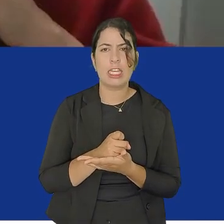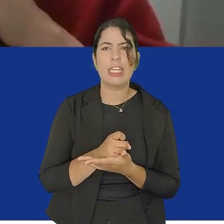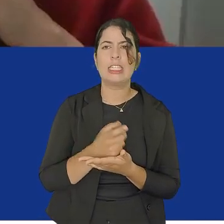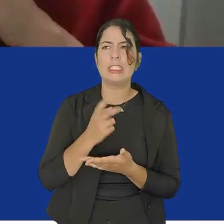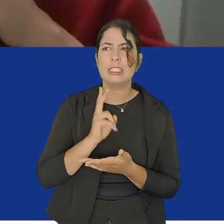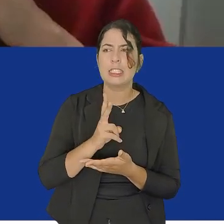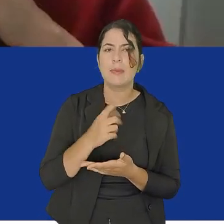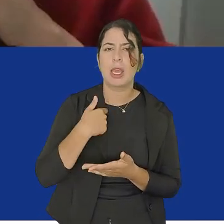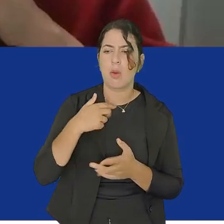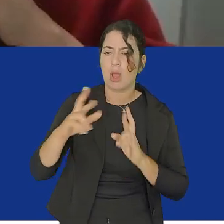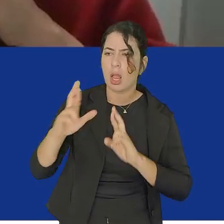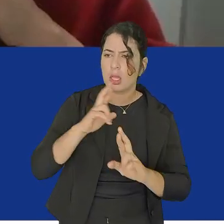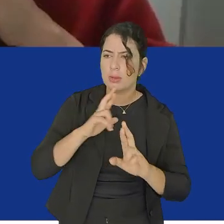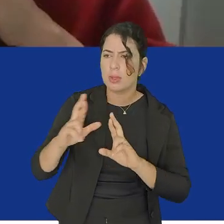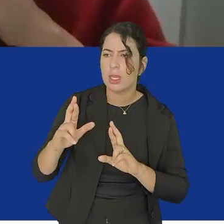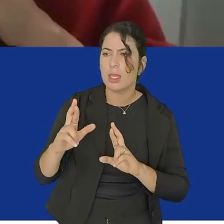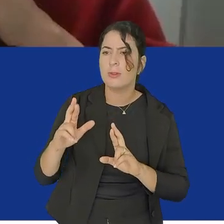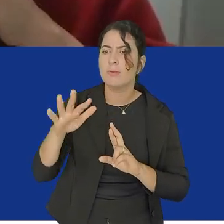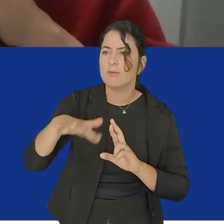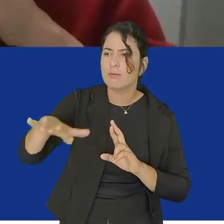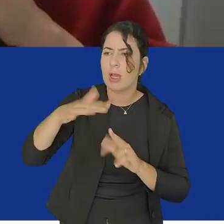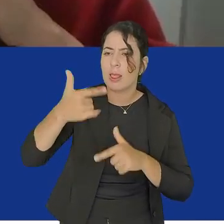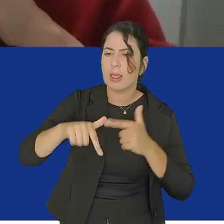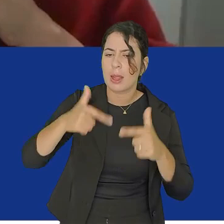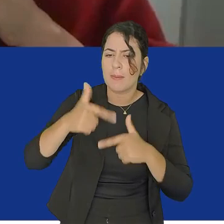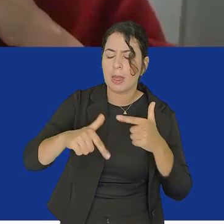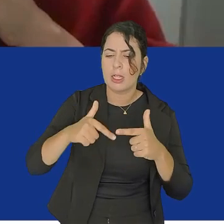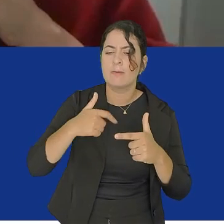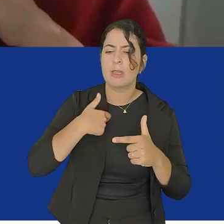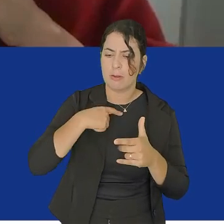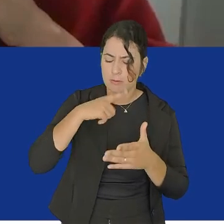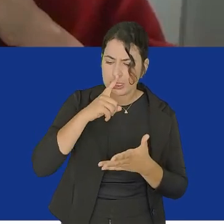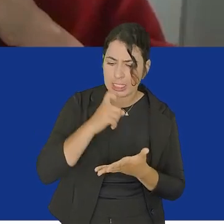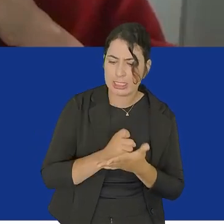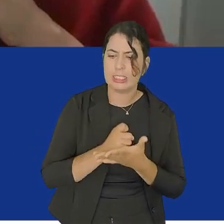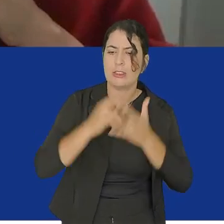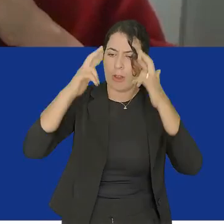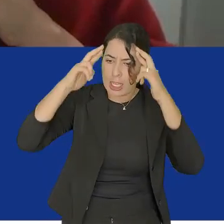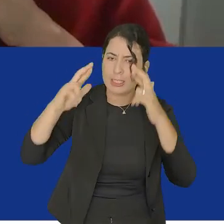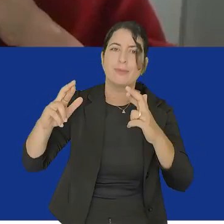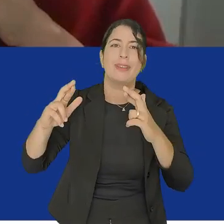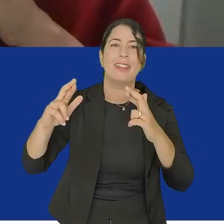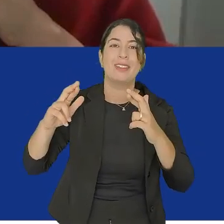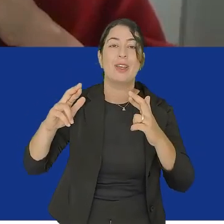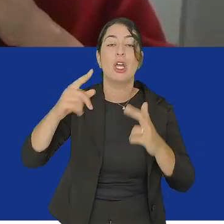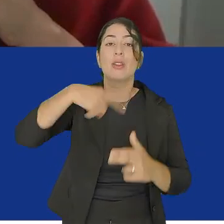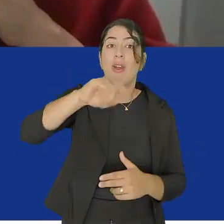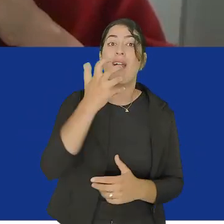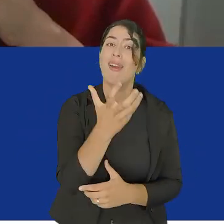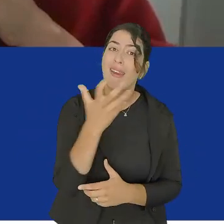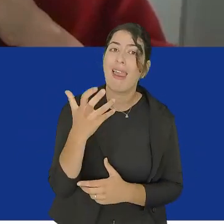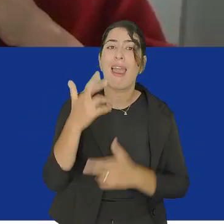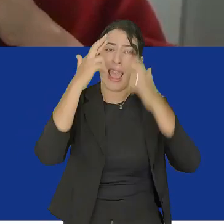vezes que você se relaciona com alguém no seu ambiente de trabalho. Porque todos nós queremos ser respeitados,